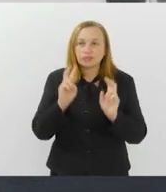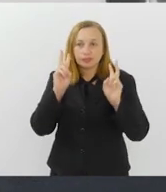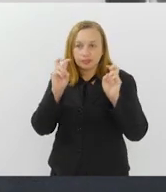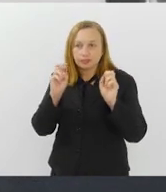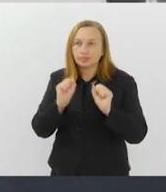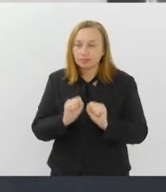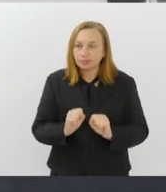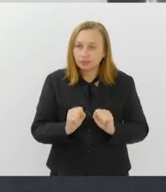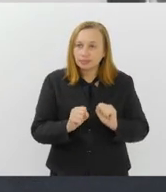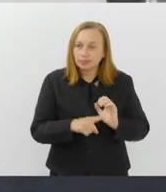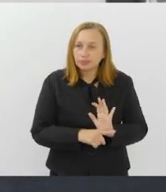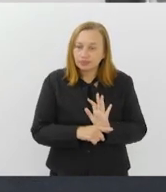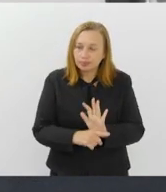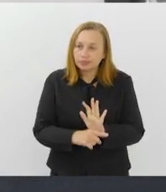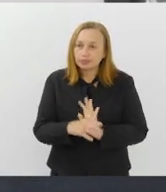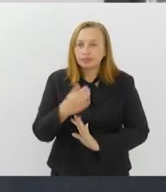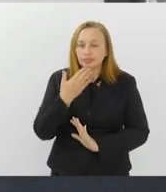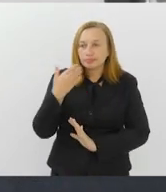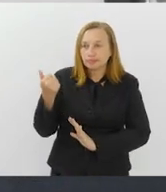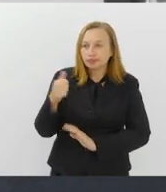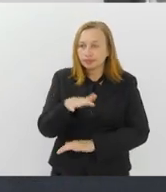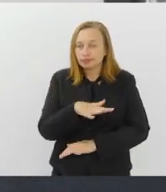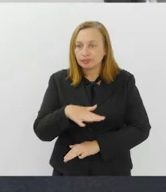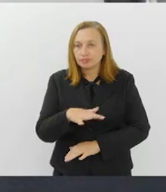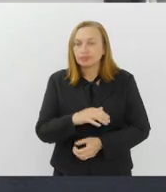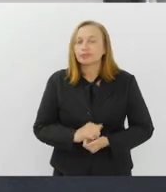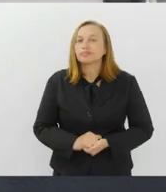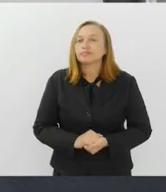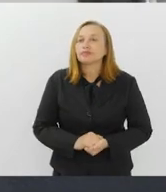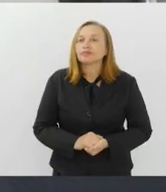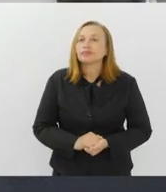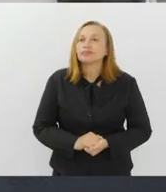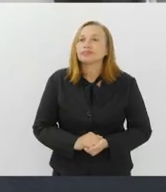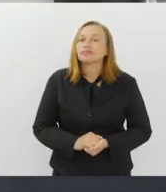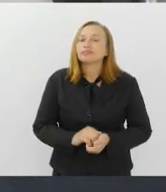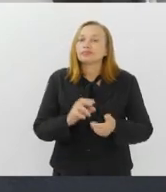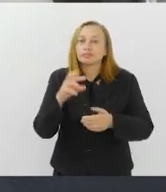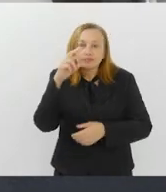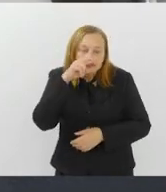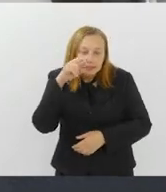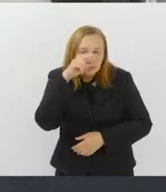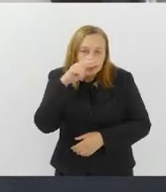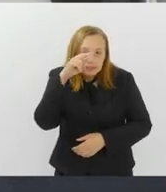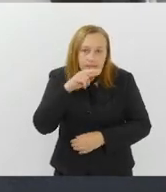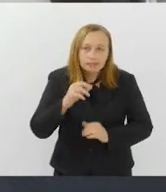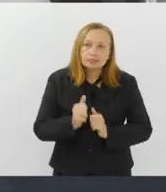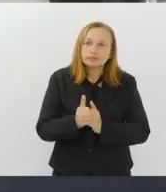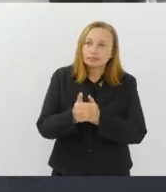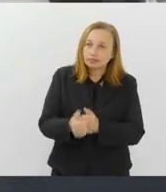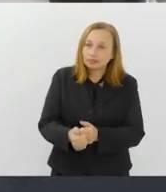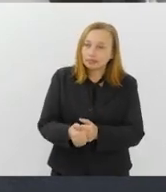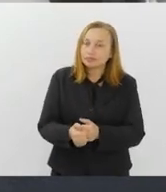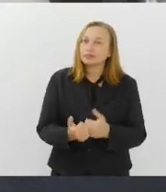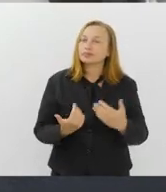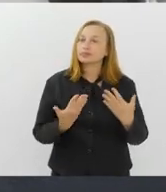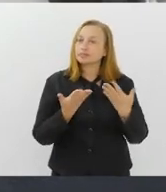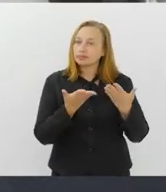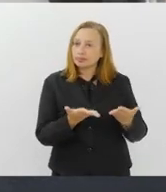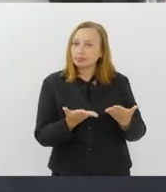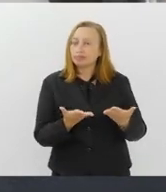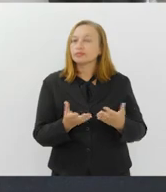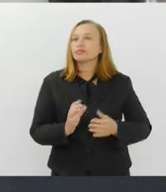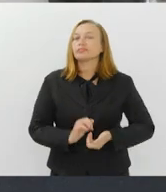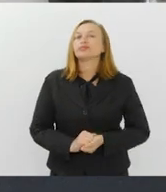poderão contribuir para uma melhor análise durante as investigações conduzidas por esta